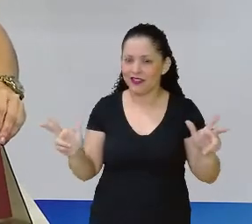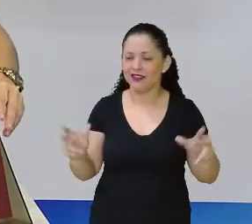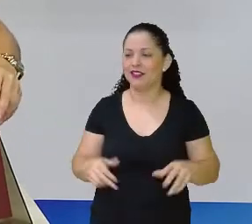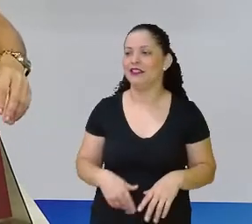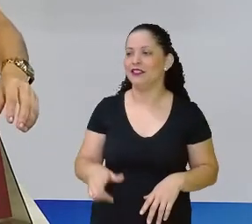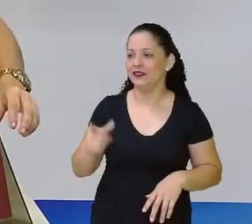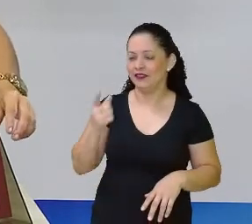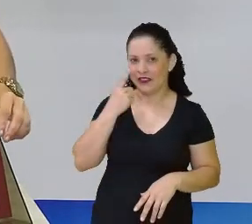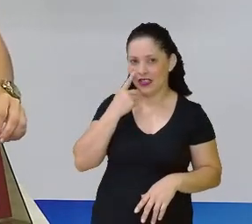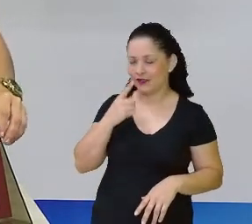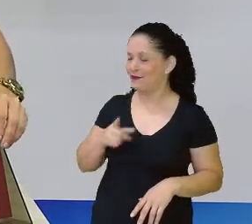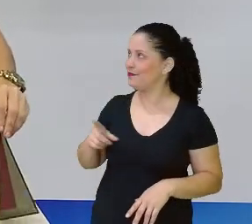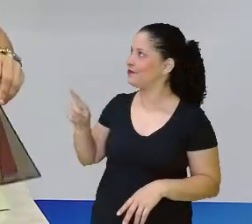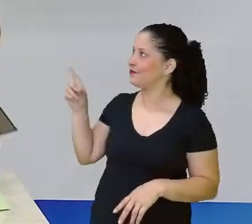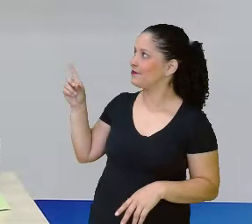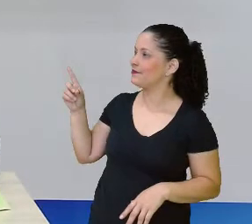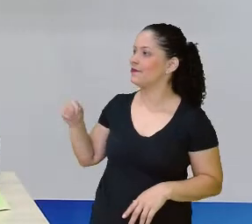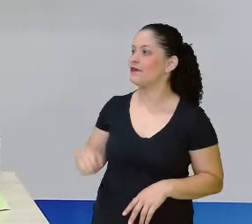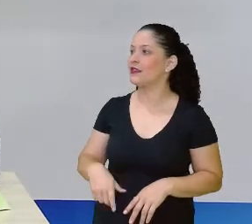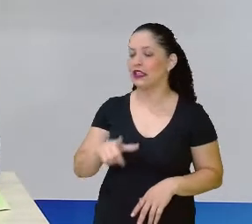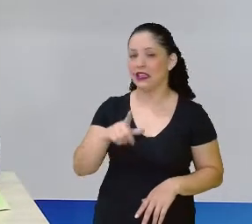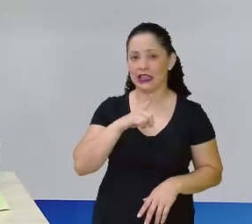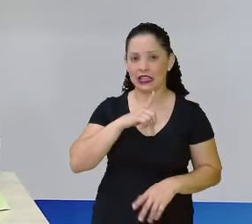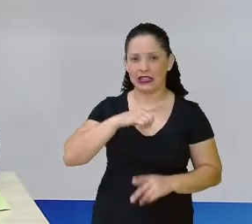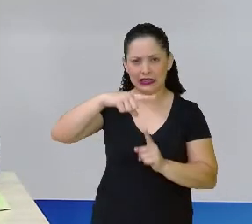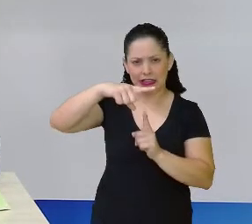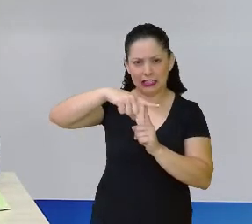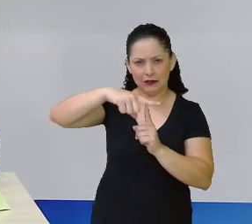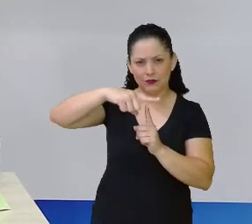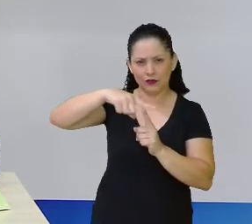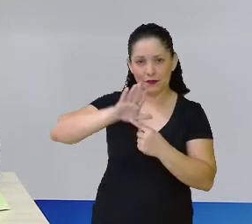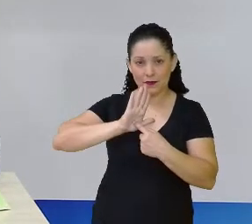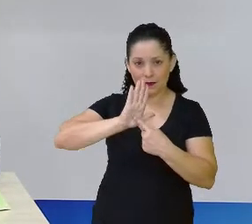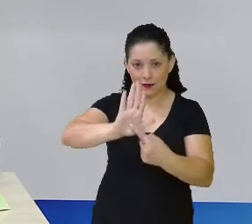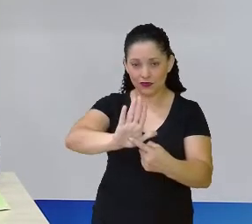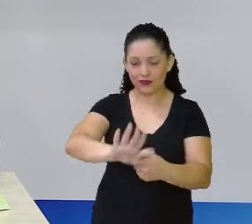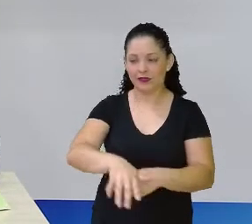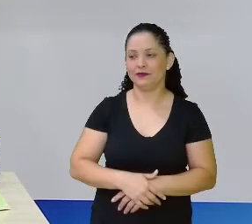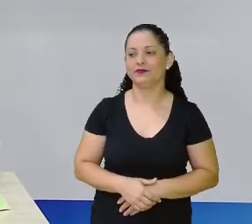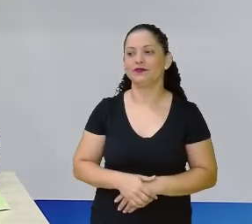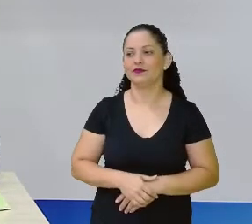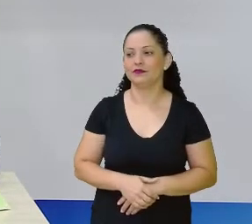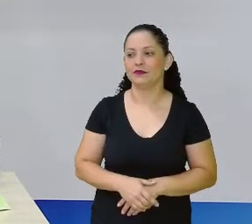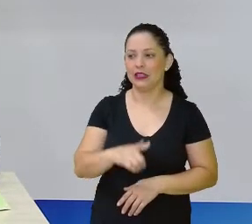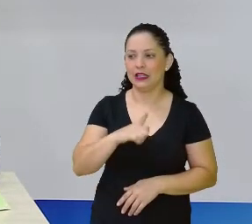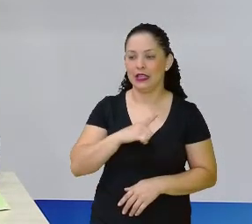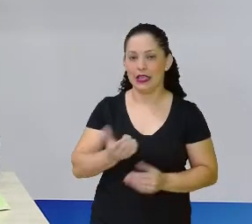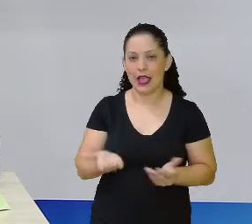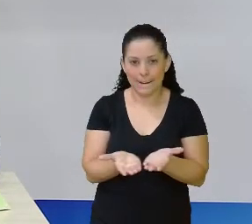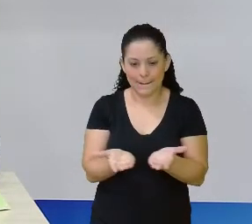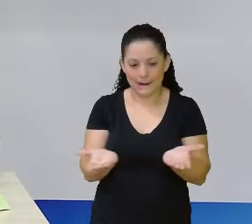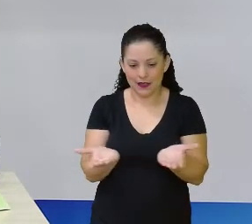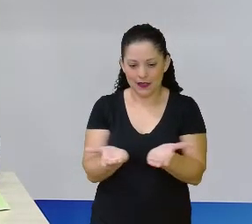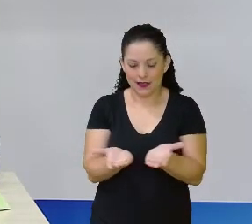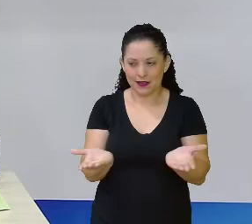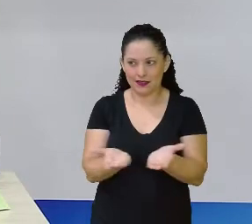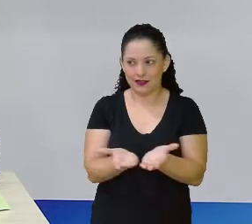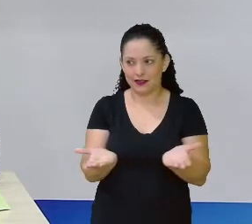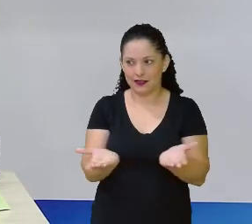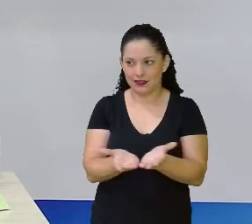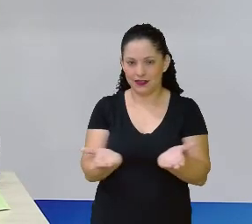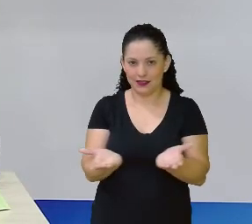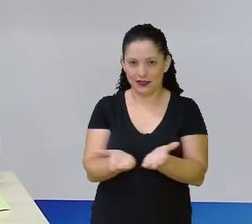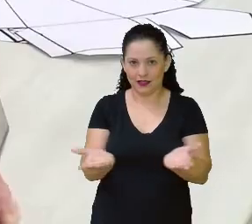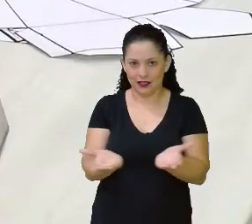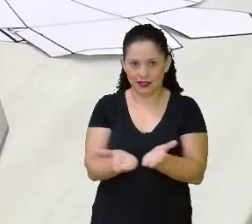aqui, lógico, na mesa algumas representações. Eu tenho aqui, ó, a minha base e tenho o